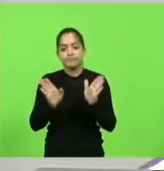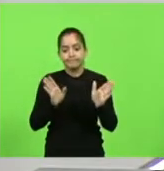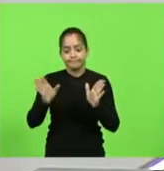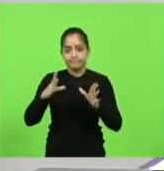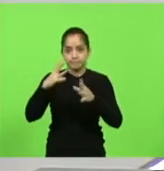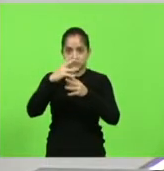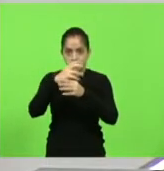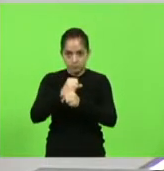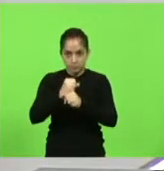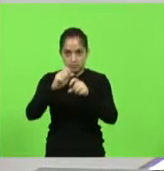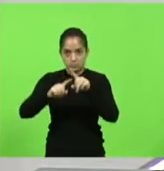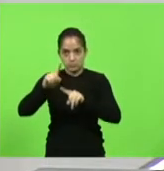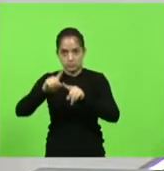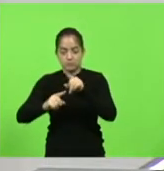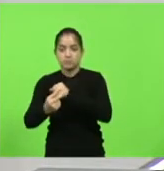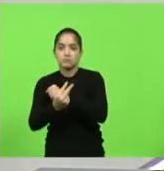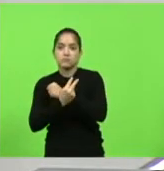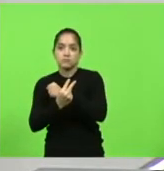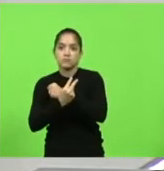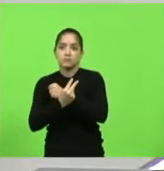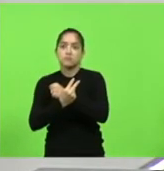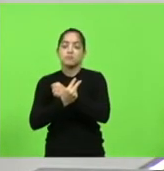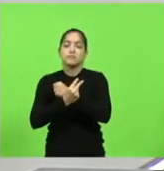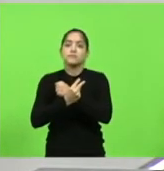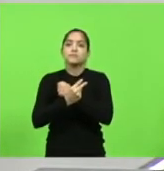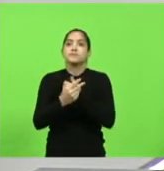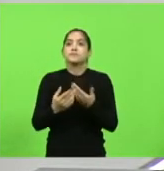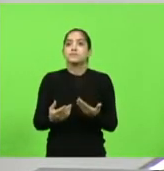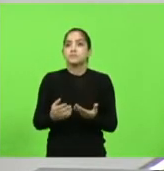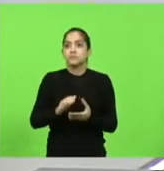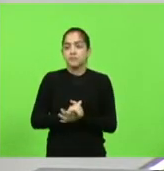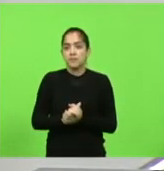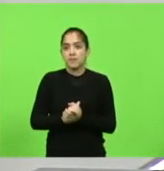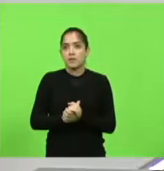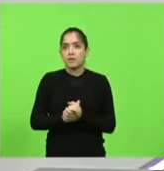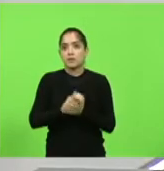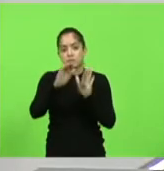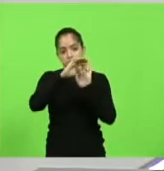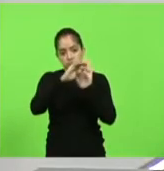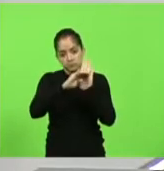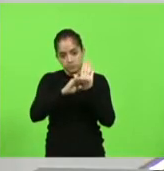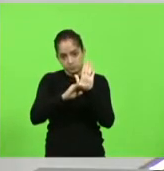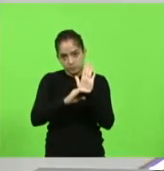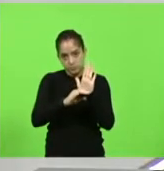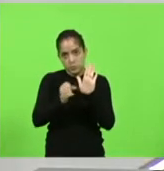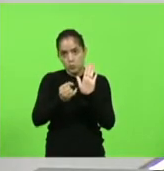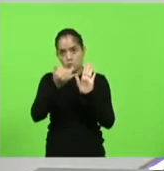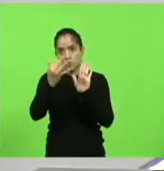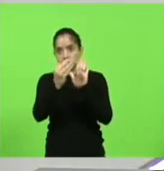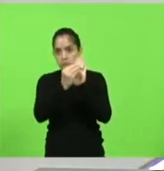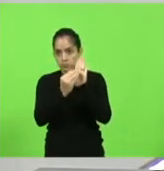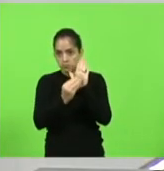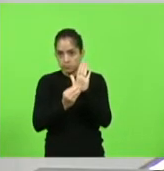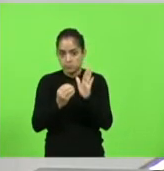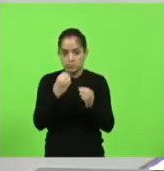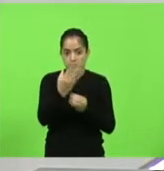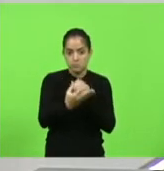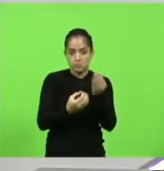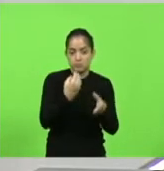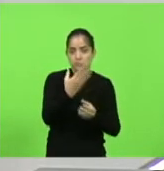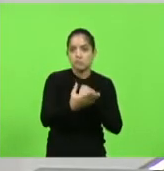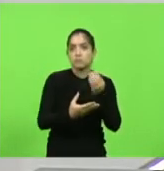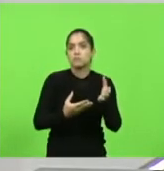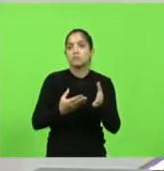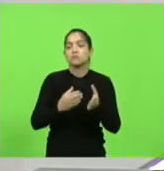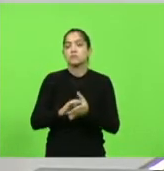de equipamentos de proteção individual com as respectivas quantidades serão distribuídos durante todo